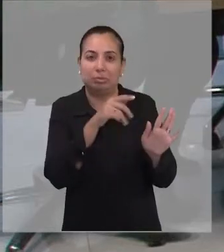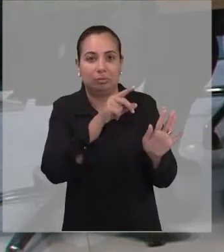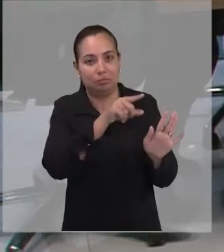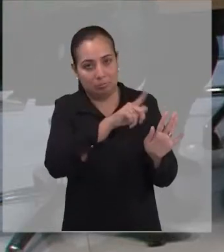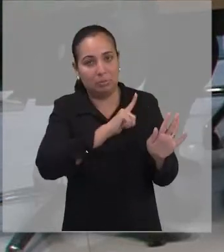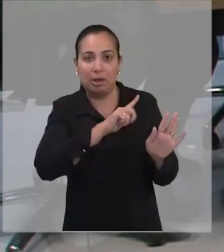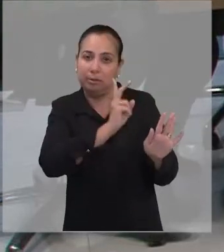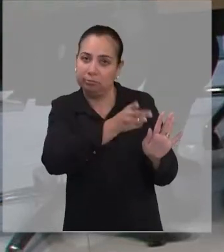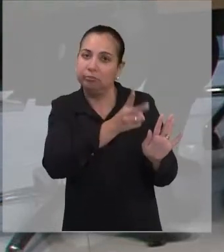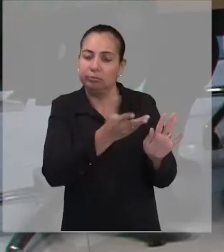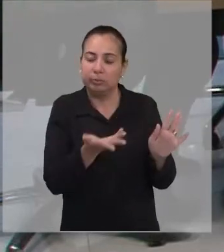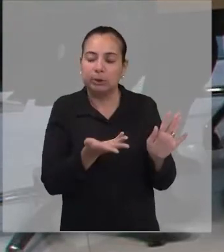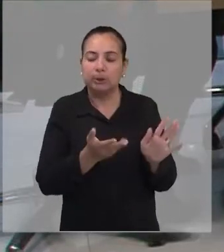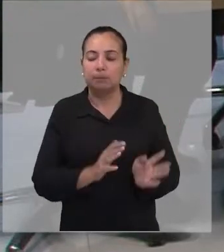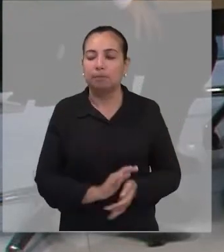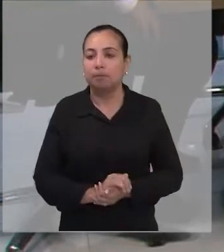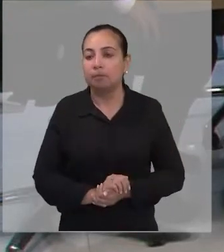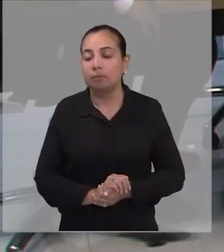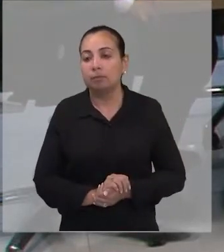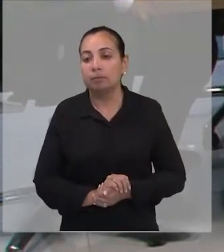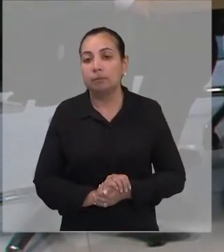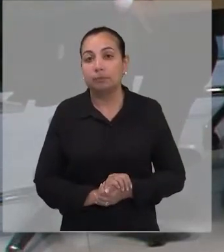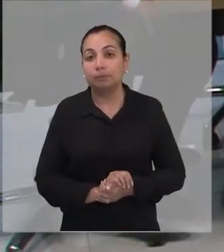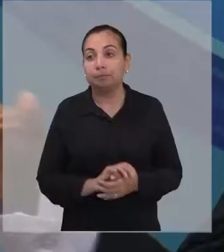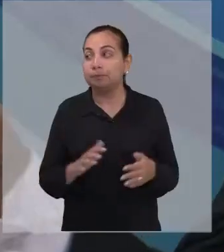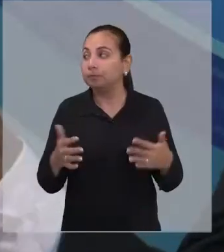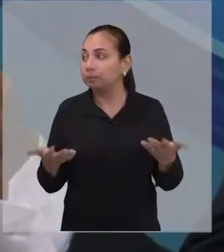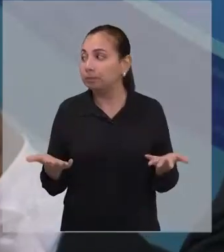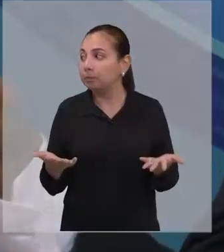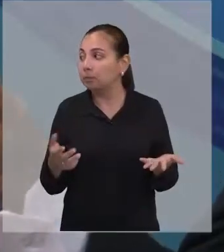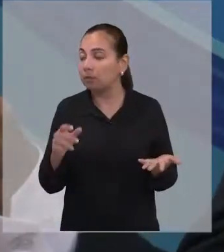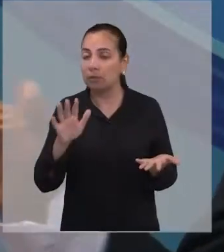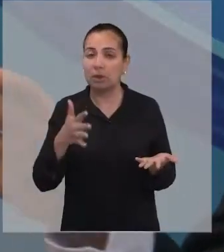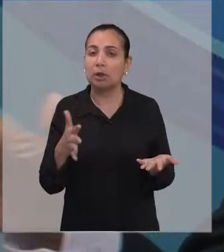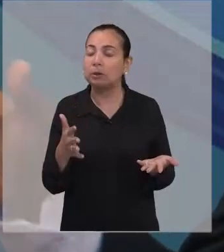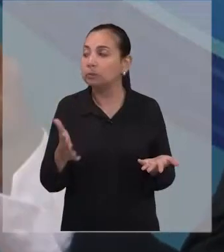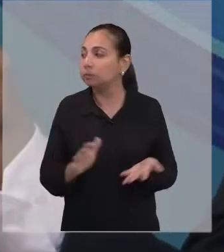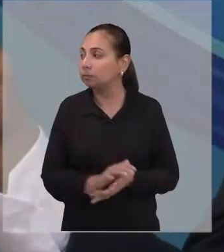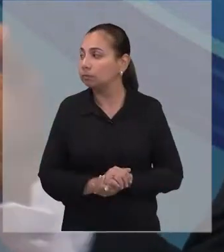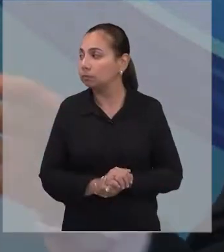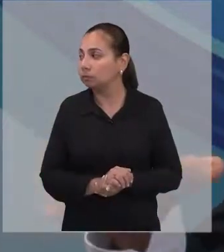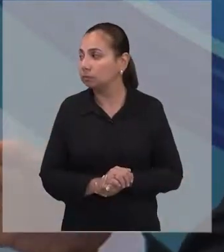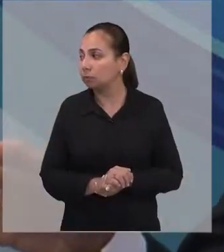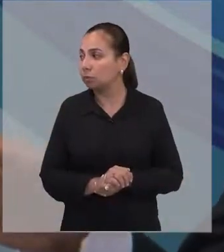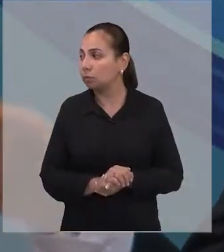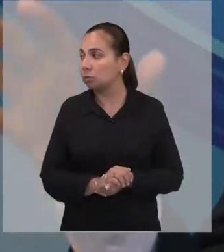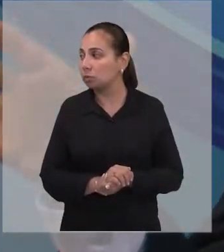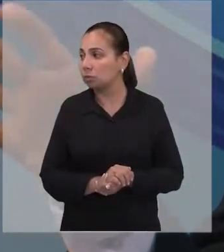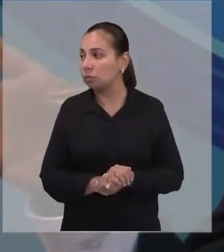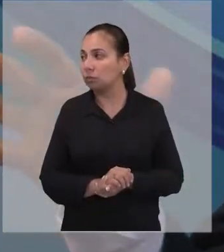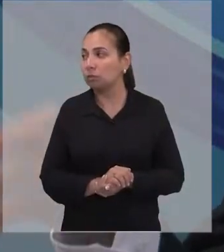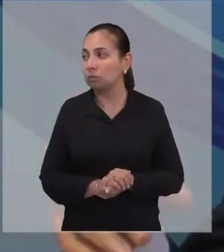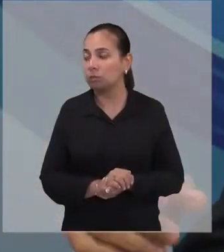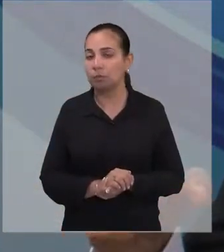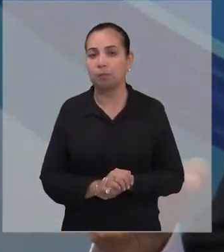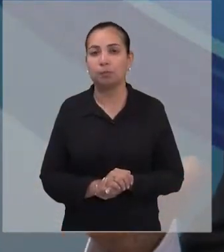algo sobre 9. Ainda hoje de manhã eu vi a notícia dizendo que tinham sido 9. Mas 8 ou 9 não faz muita diferença. São 2 times de salão.